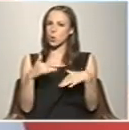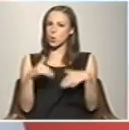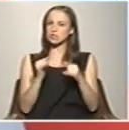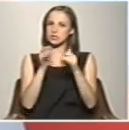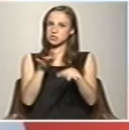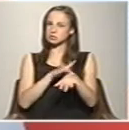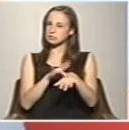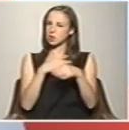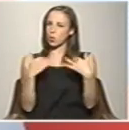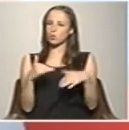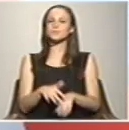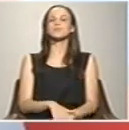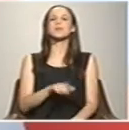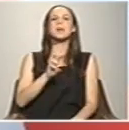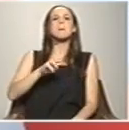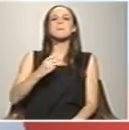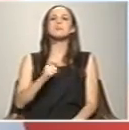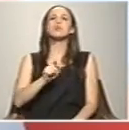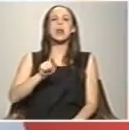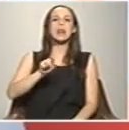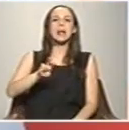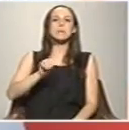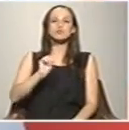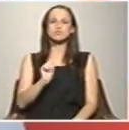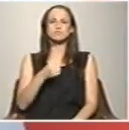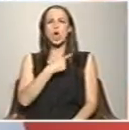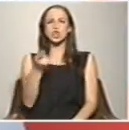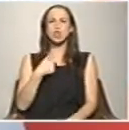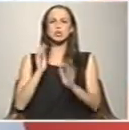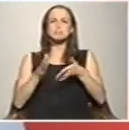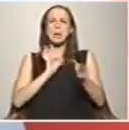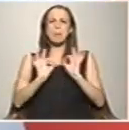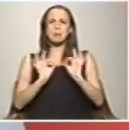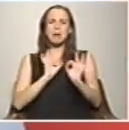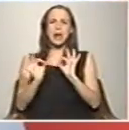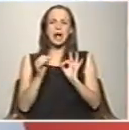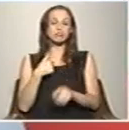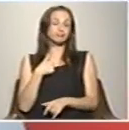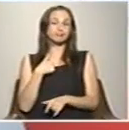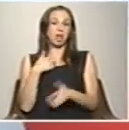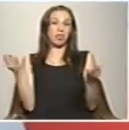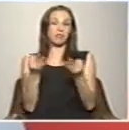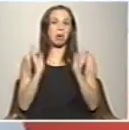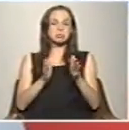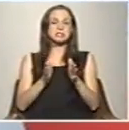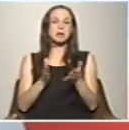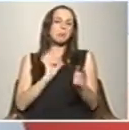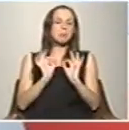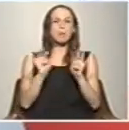Sim. Manuel Lemos, temos que nos preparar, eu penso que isso é uma ideia que já toda a gente tem consciência, é que temos que nos preparar para uma